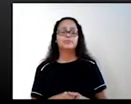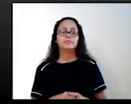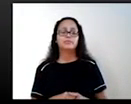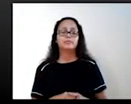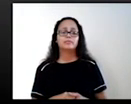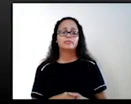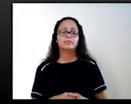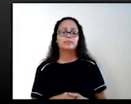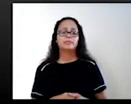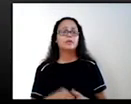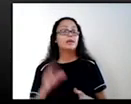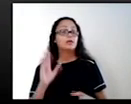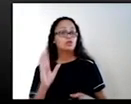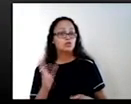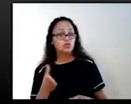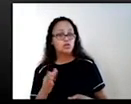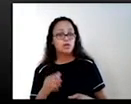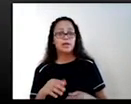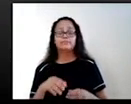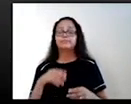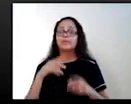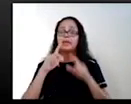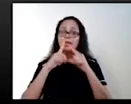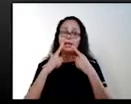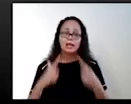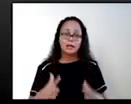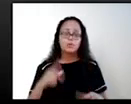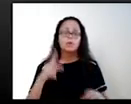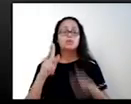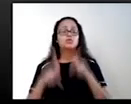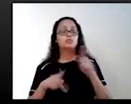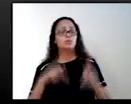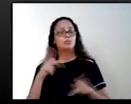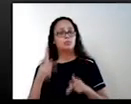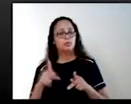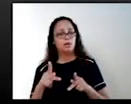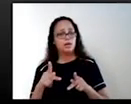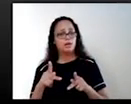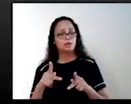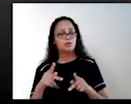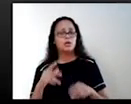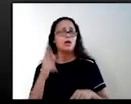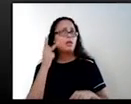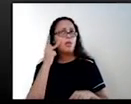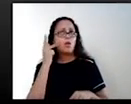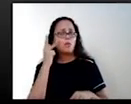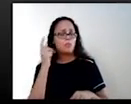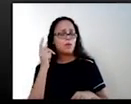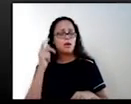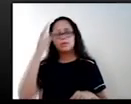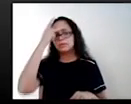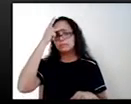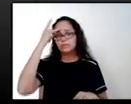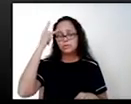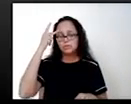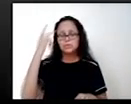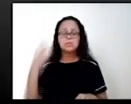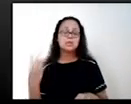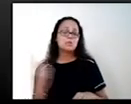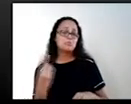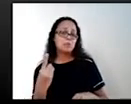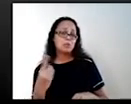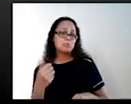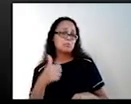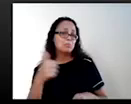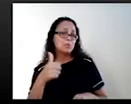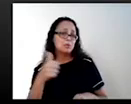verbal. Já na linguagem popular a gente vê, né, ainda que isso é muito comum, as pessoas marcarem o plural na primeira palavra só,